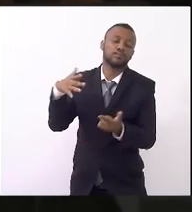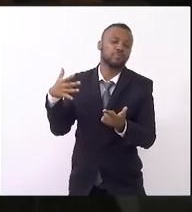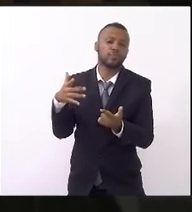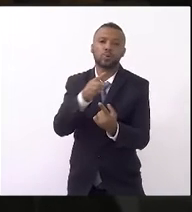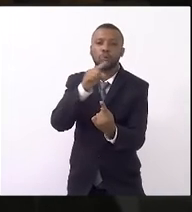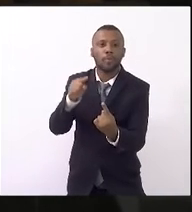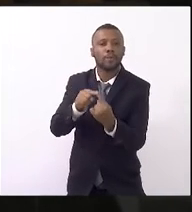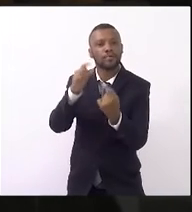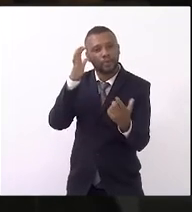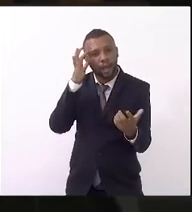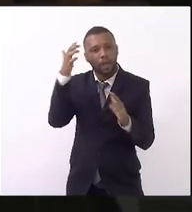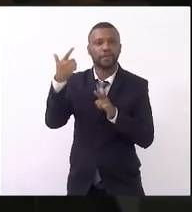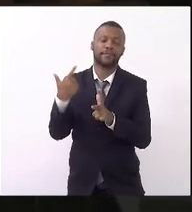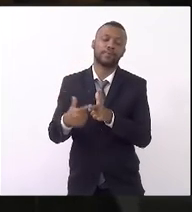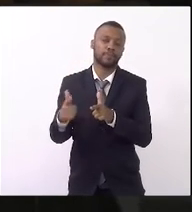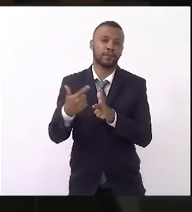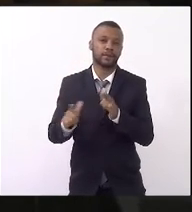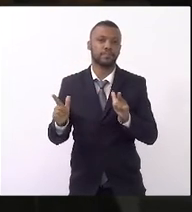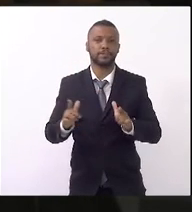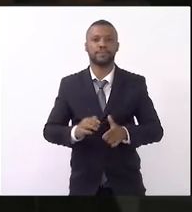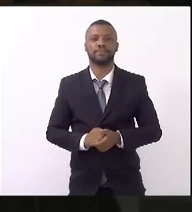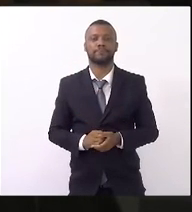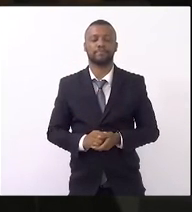esse problema?